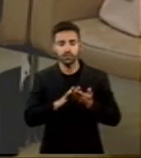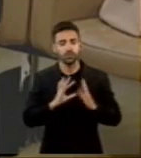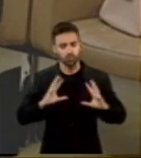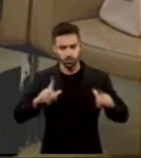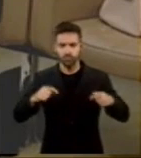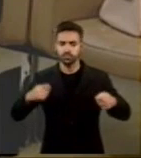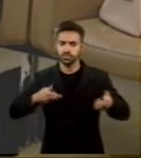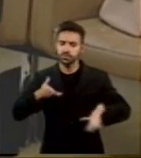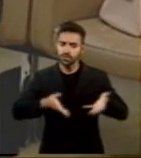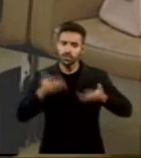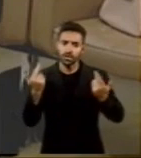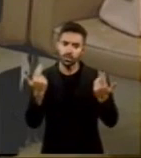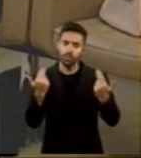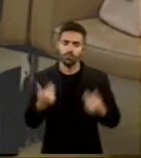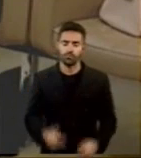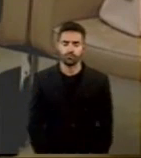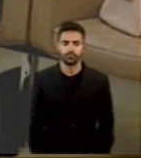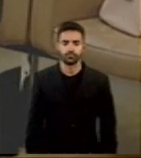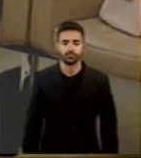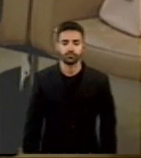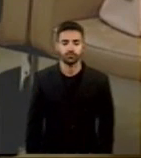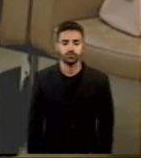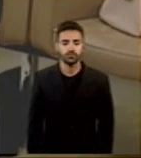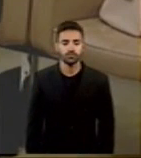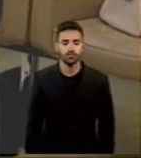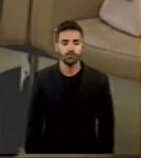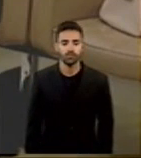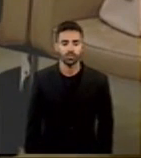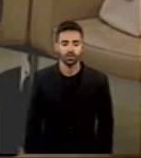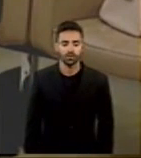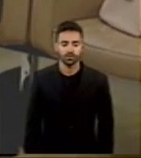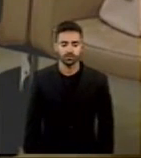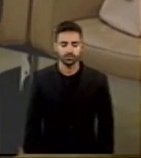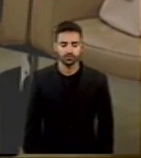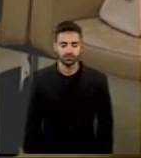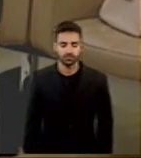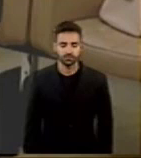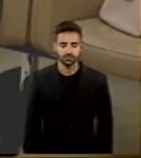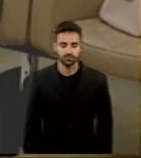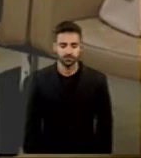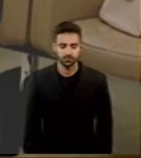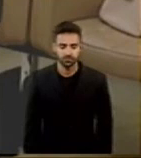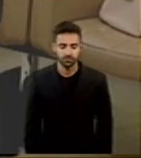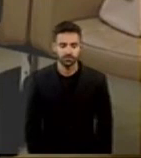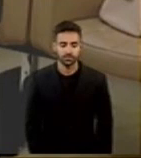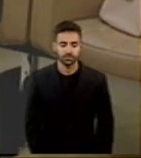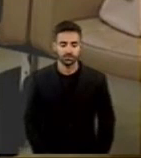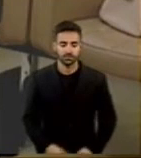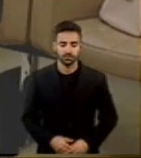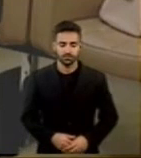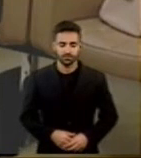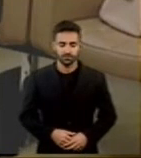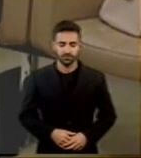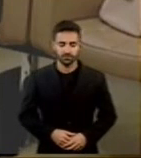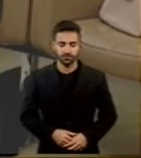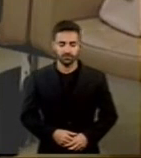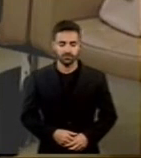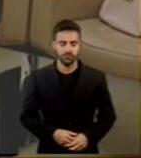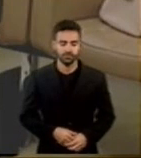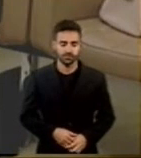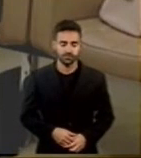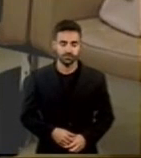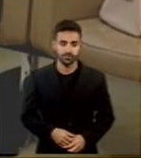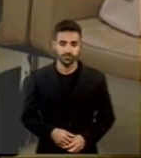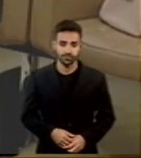de forma igual. Então, nessa situação, também ponderar aos senhores que, como